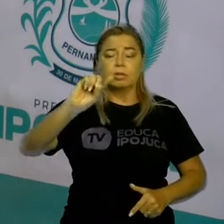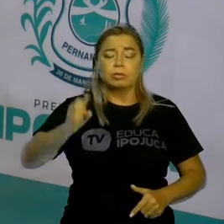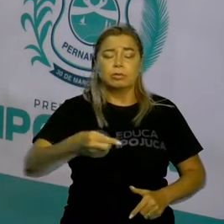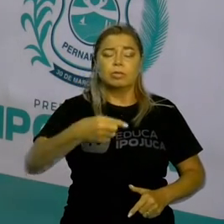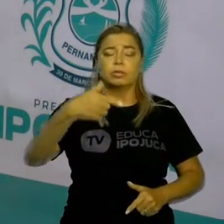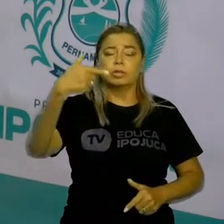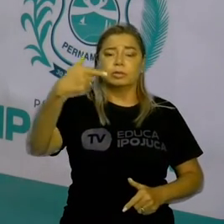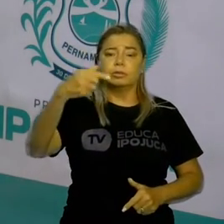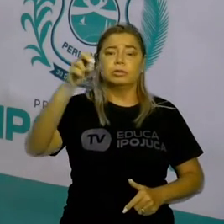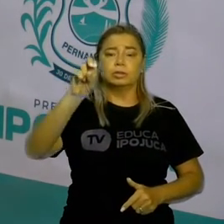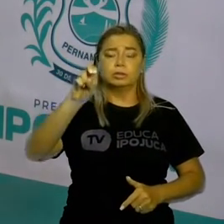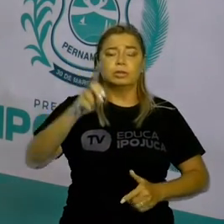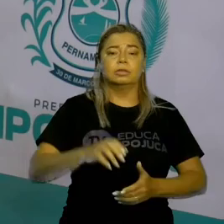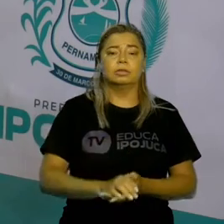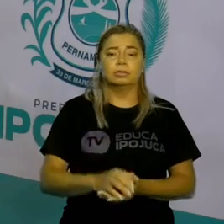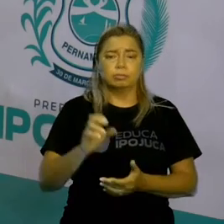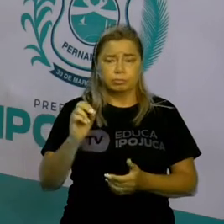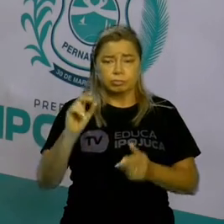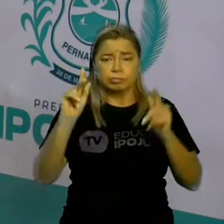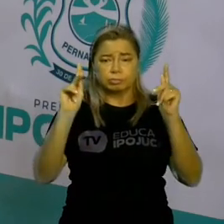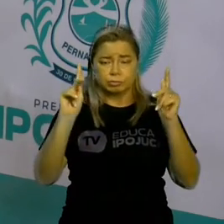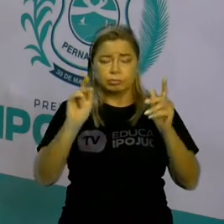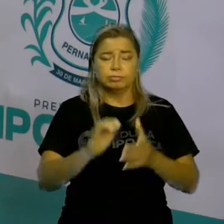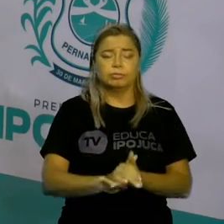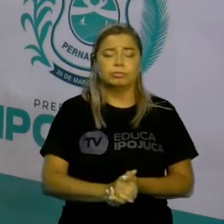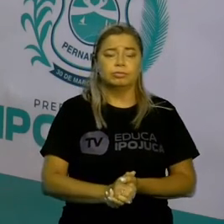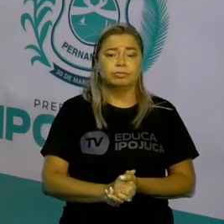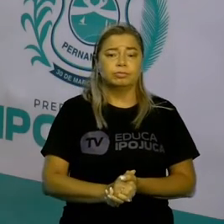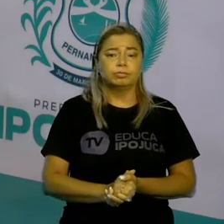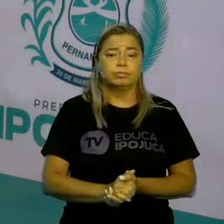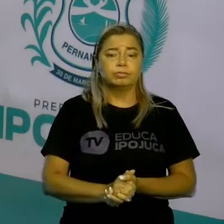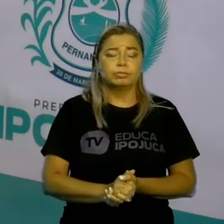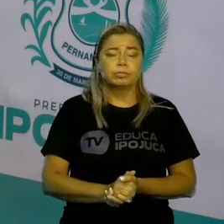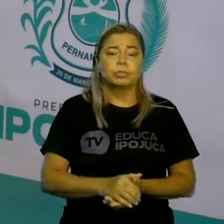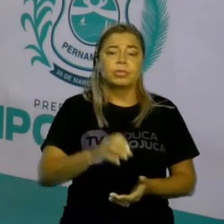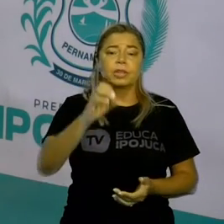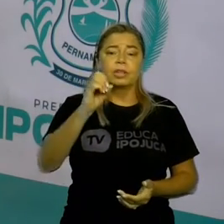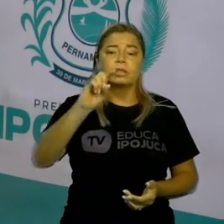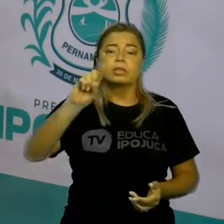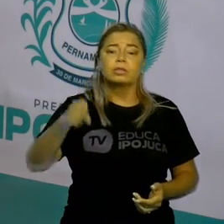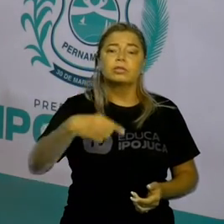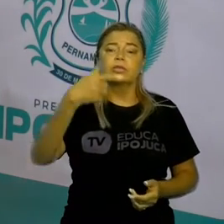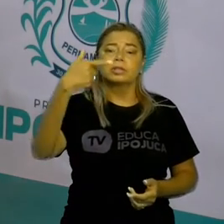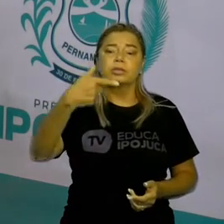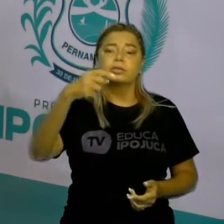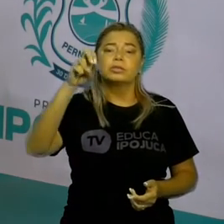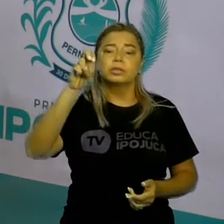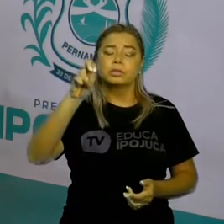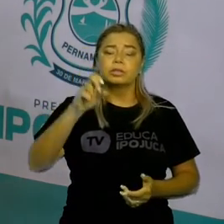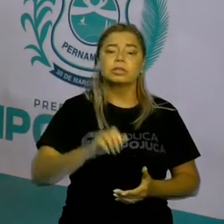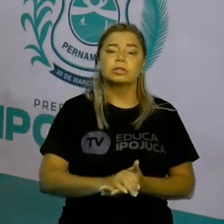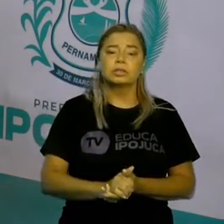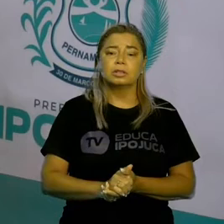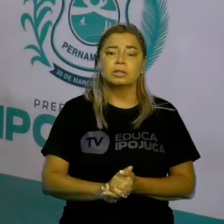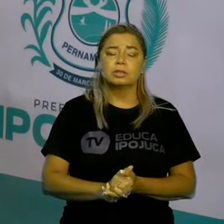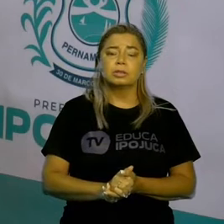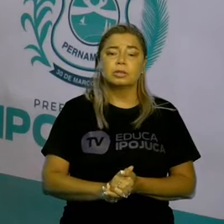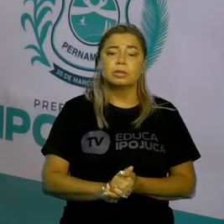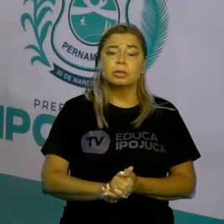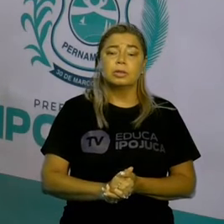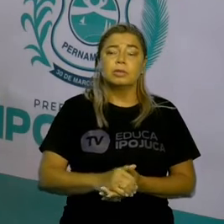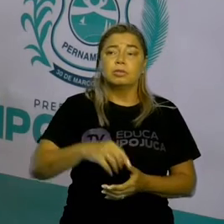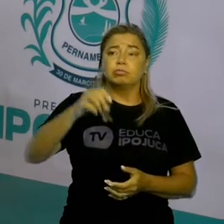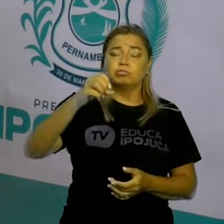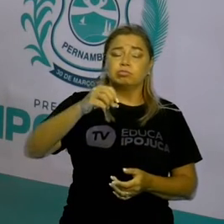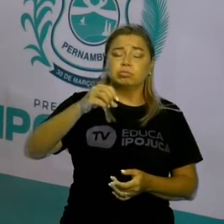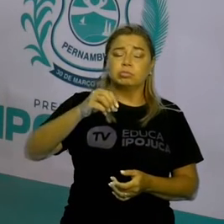0,25. Tá bom? E esse 0,25 a gente também vai representar na forma de